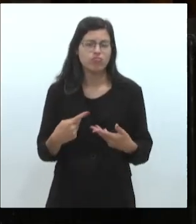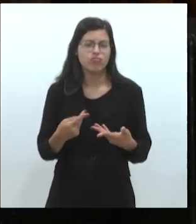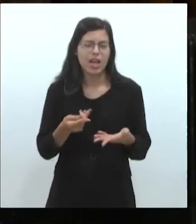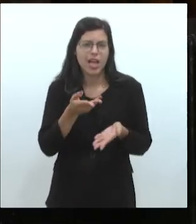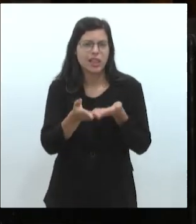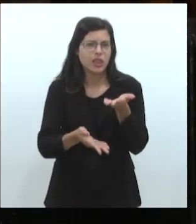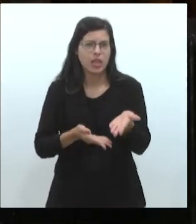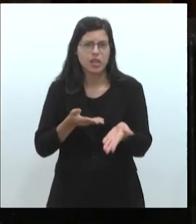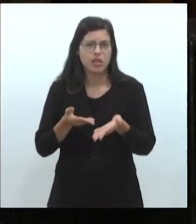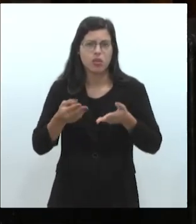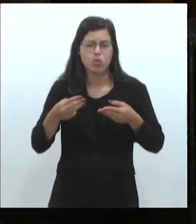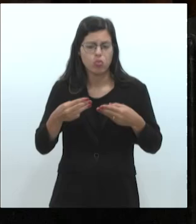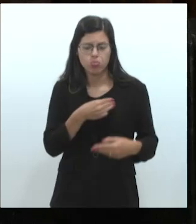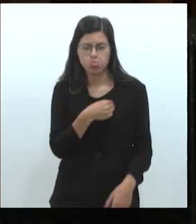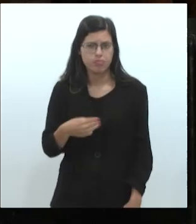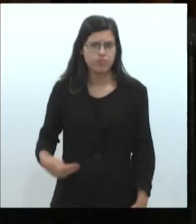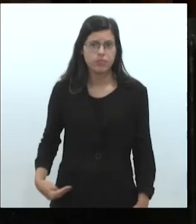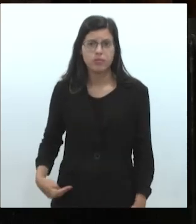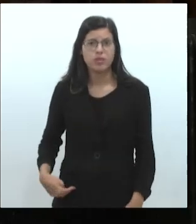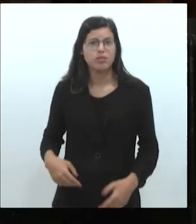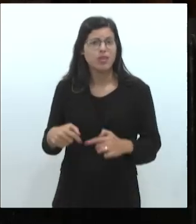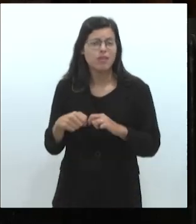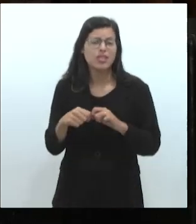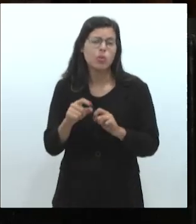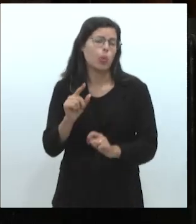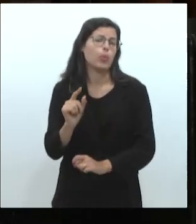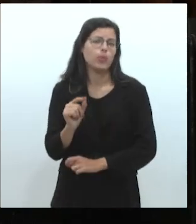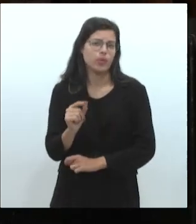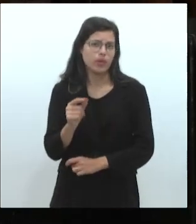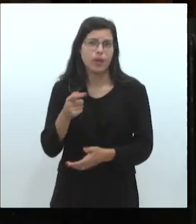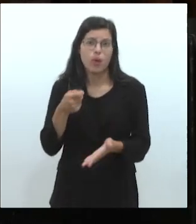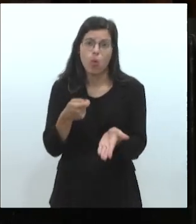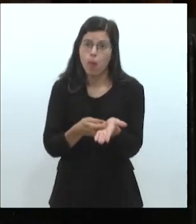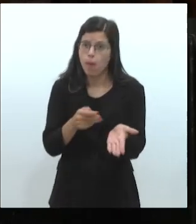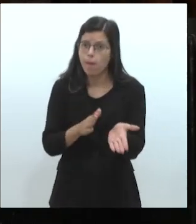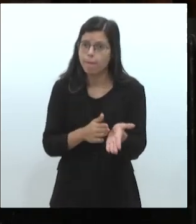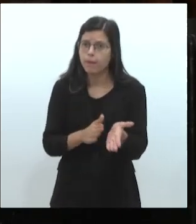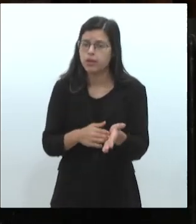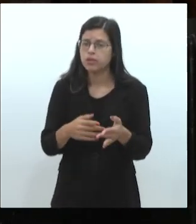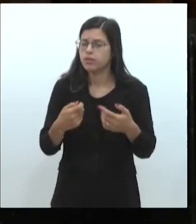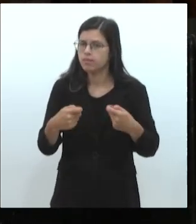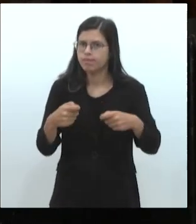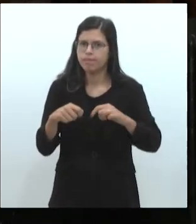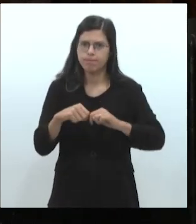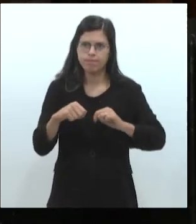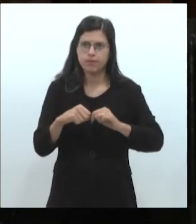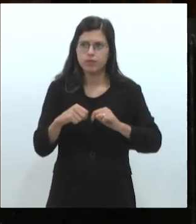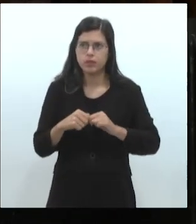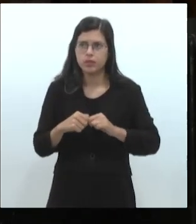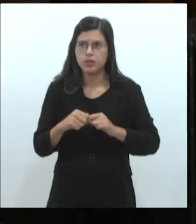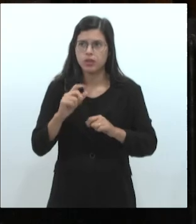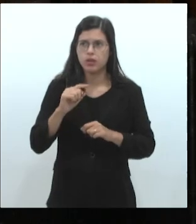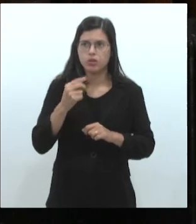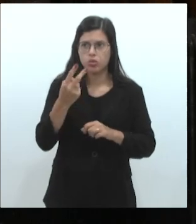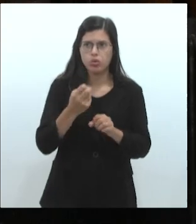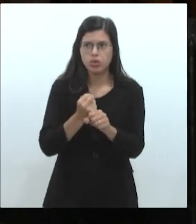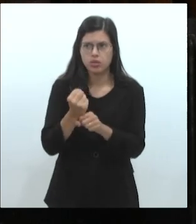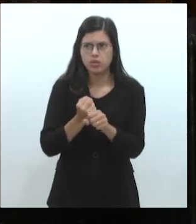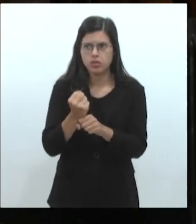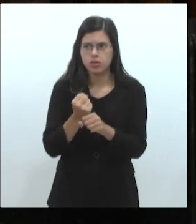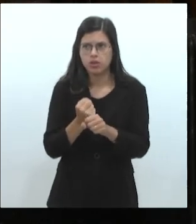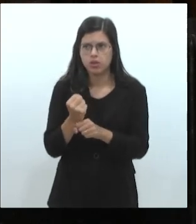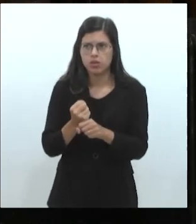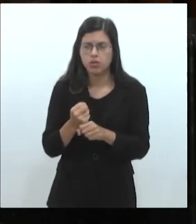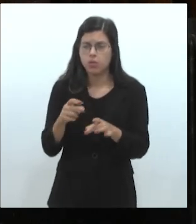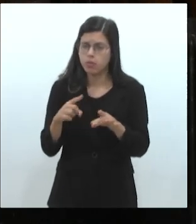quê? É esse tipo de cobrança que a gente tem que fazer nos próximos 2 anos, haja vista a eleição